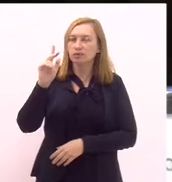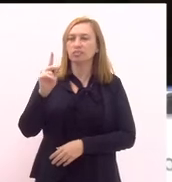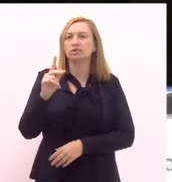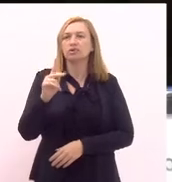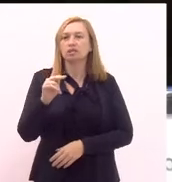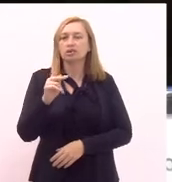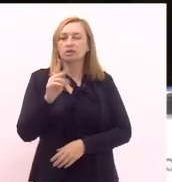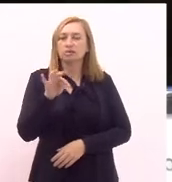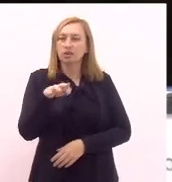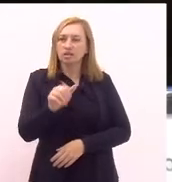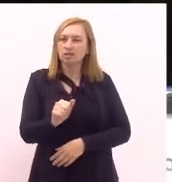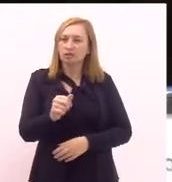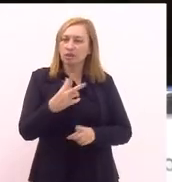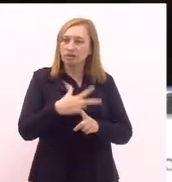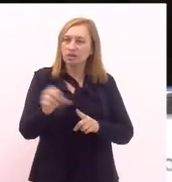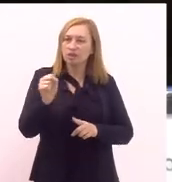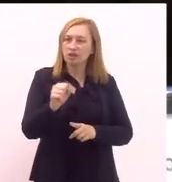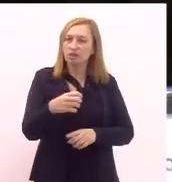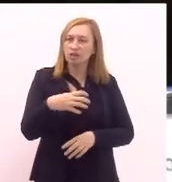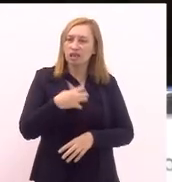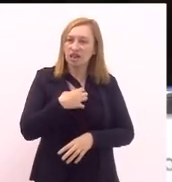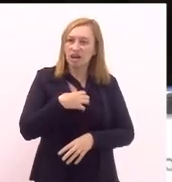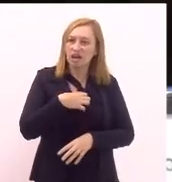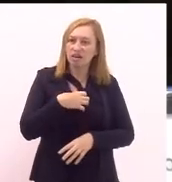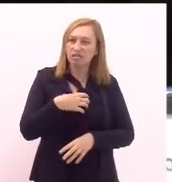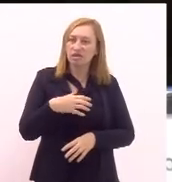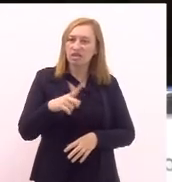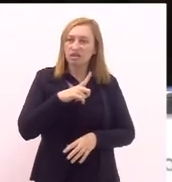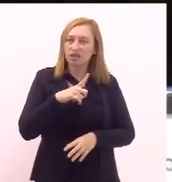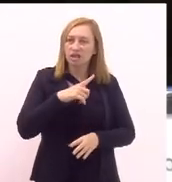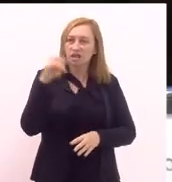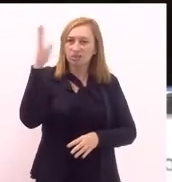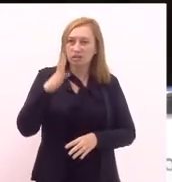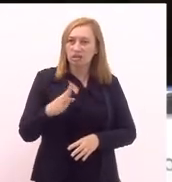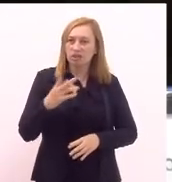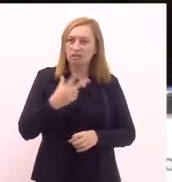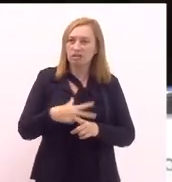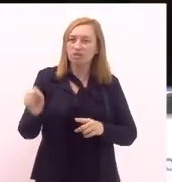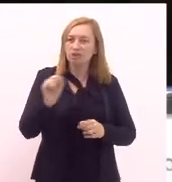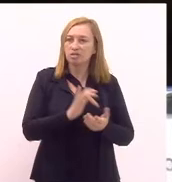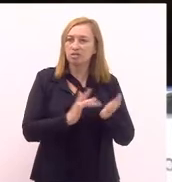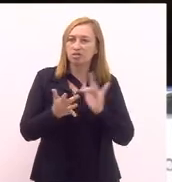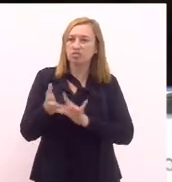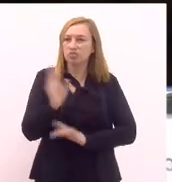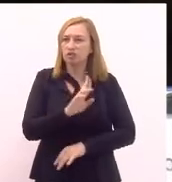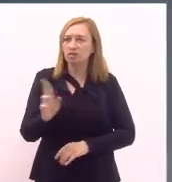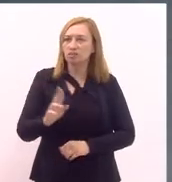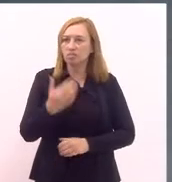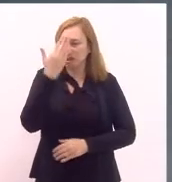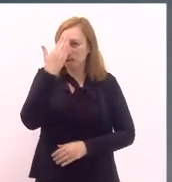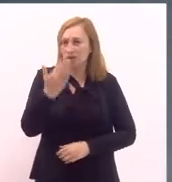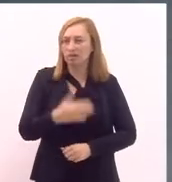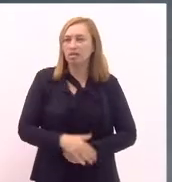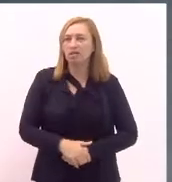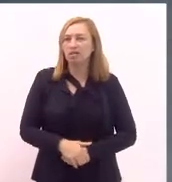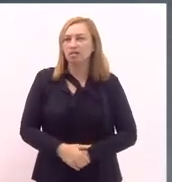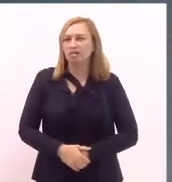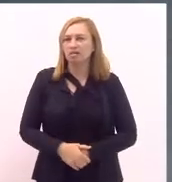para vencer o ódio que existem em nosso país e que venceremos em nome de Jesus muito obrigado